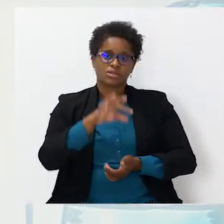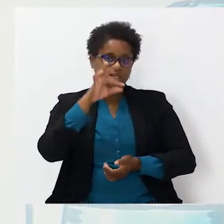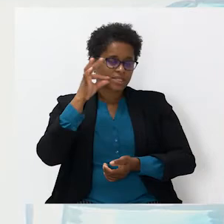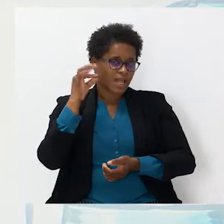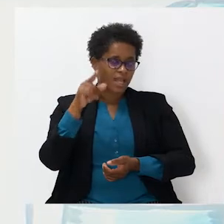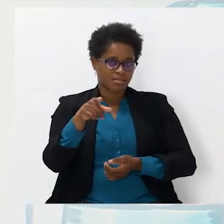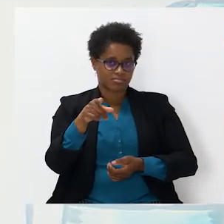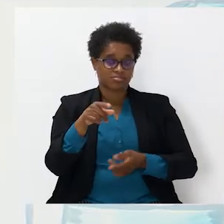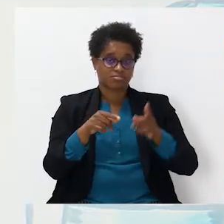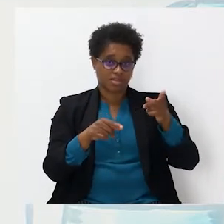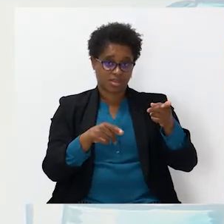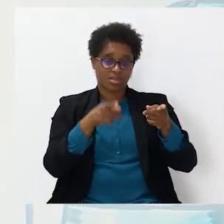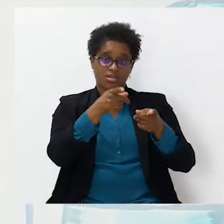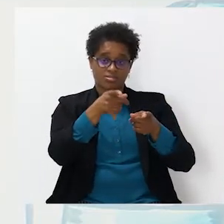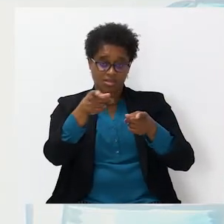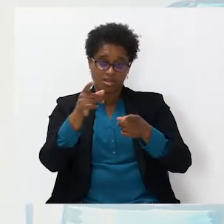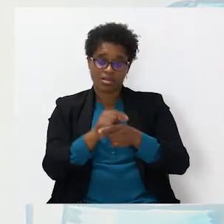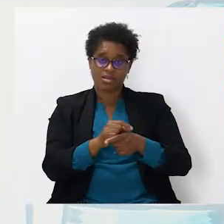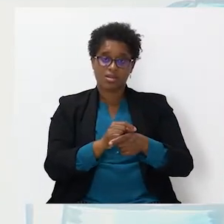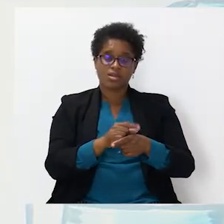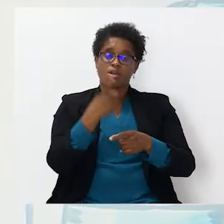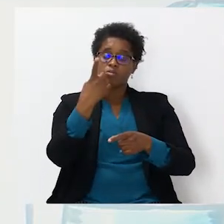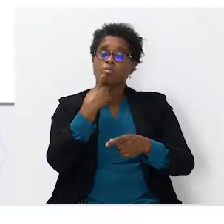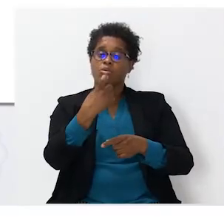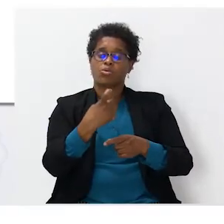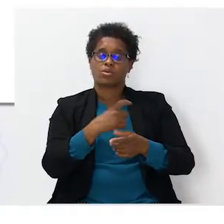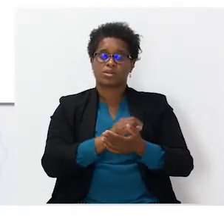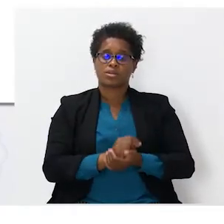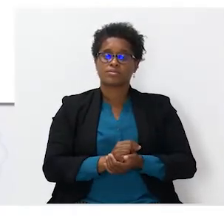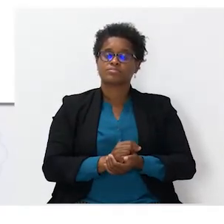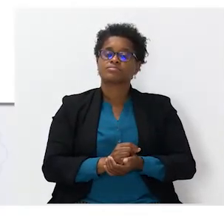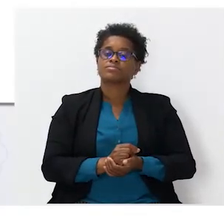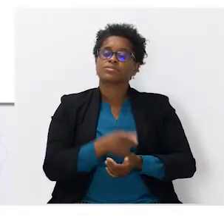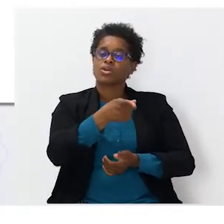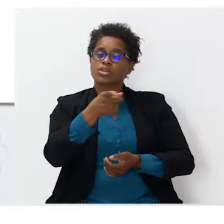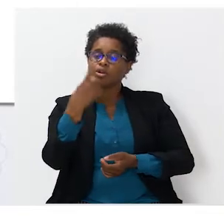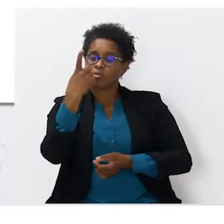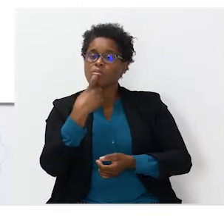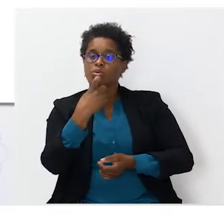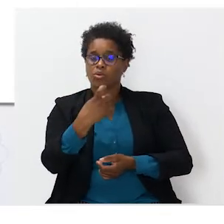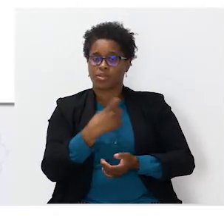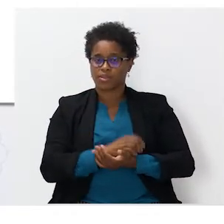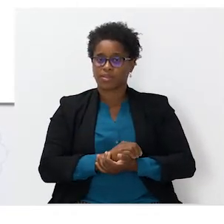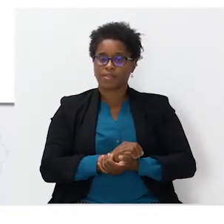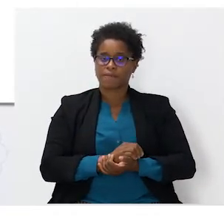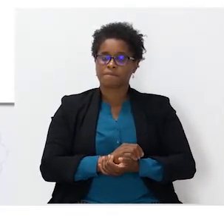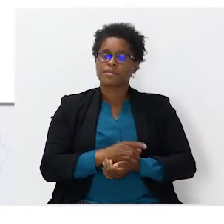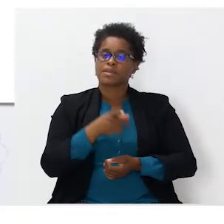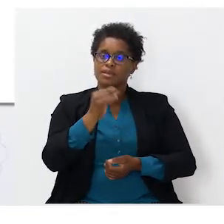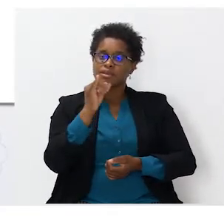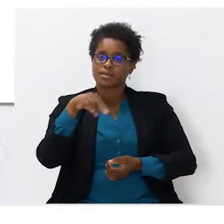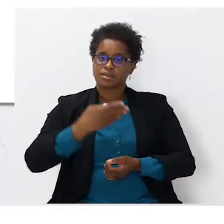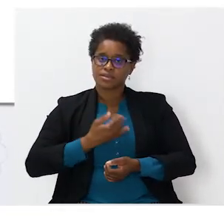sinal que serve para indicar uma pergunta, ou seja, indica uma pergunta. Indica